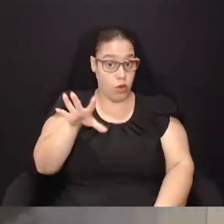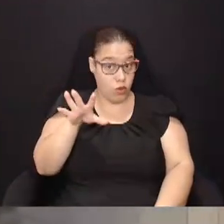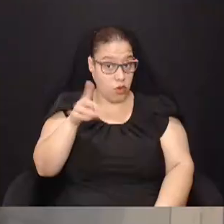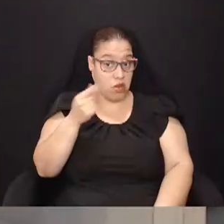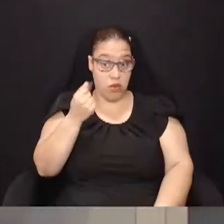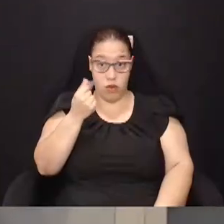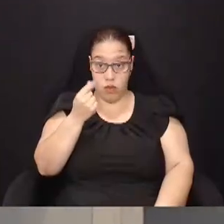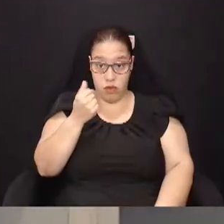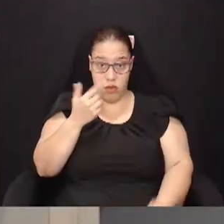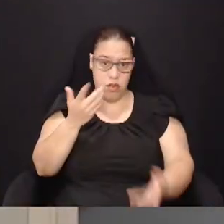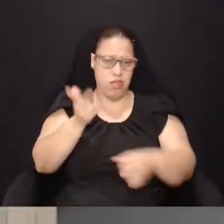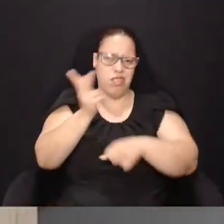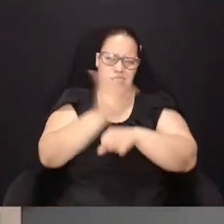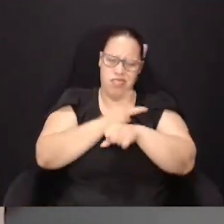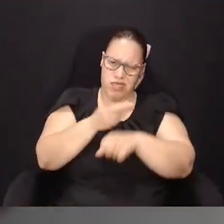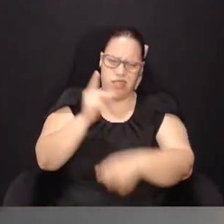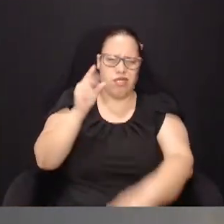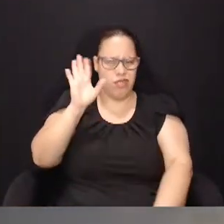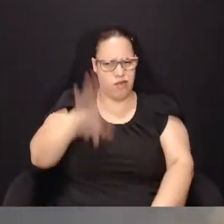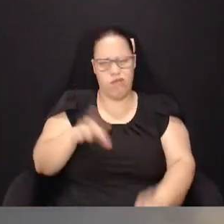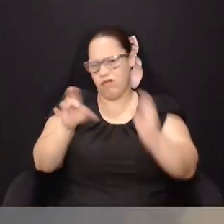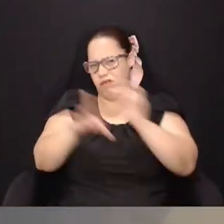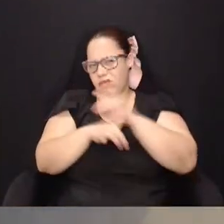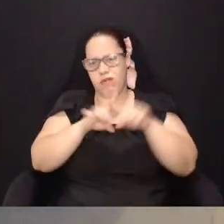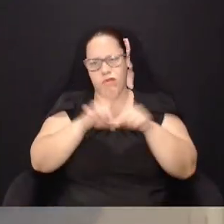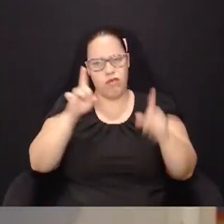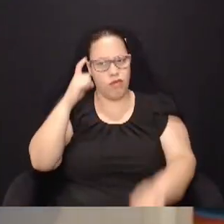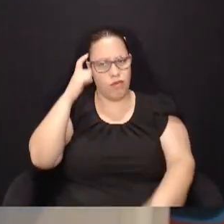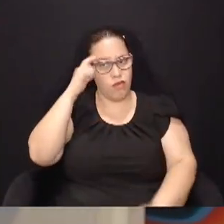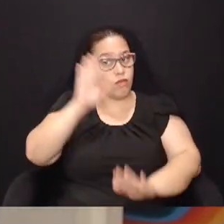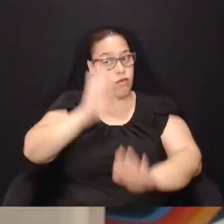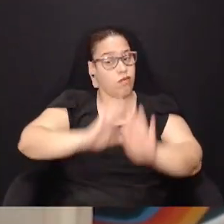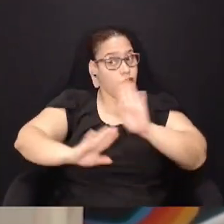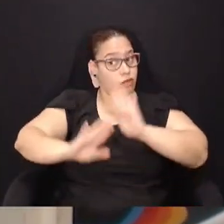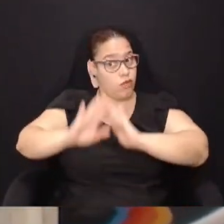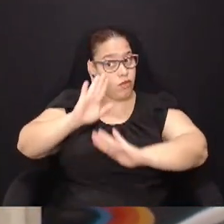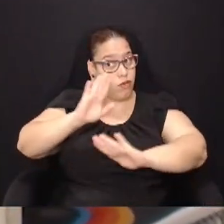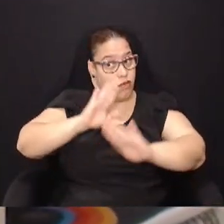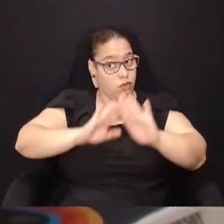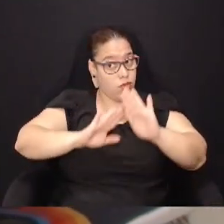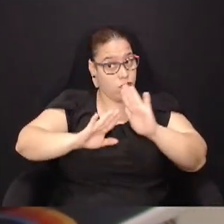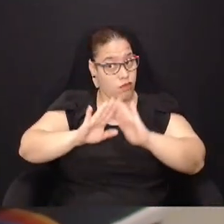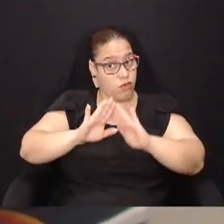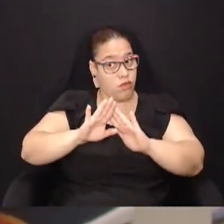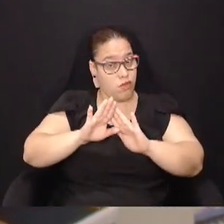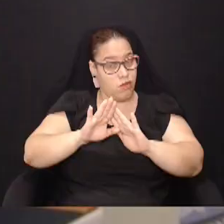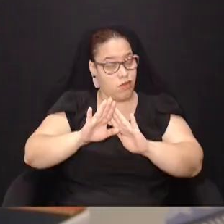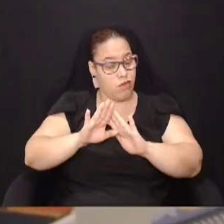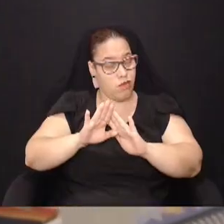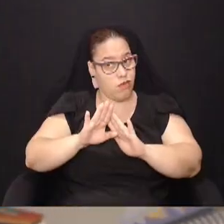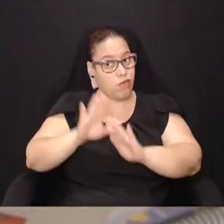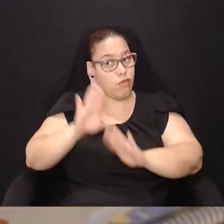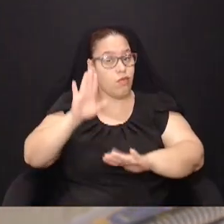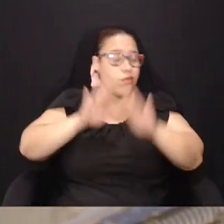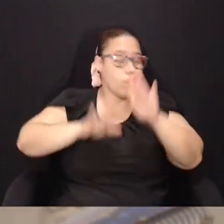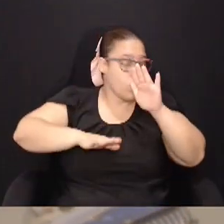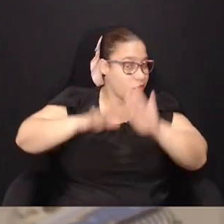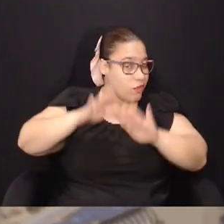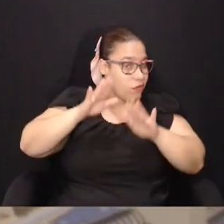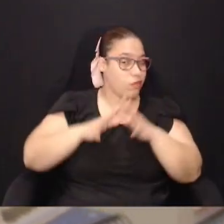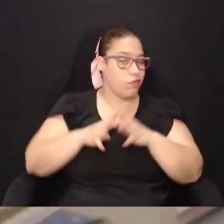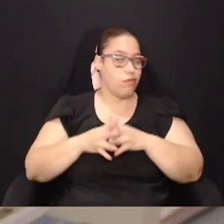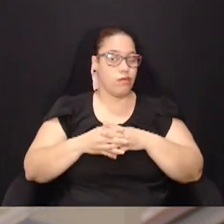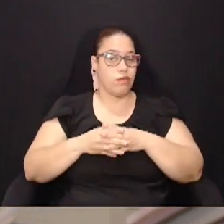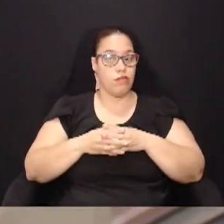mais barato e pronto. Mas eu acho que a gente tem que tomar um pouco de cuidado e não custa a gente, às vezes, dar